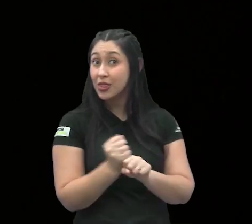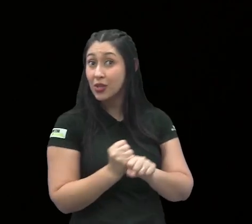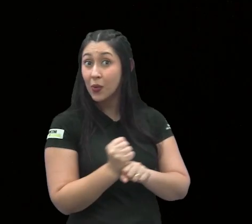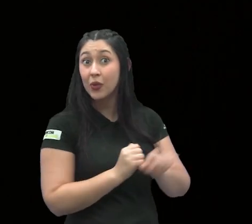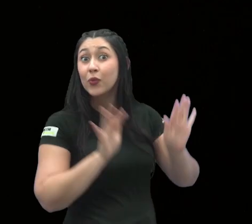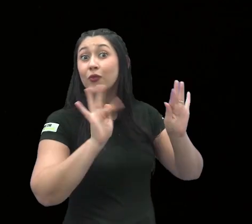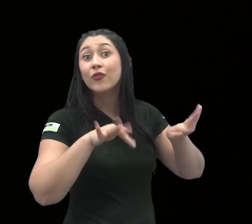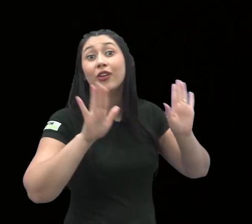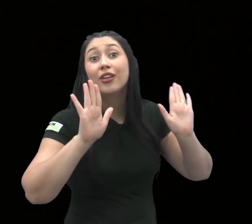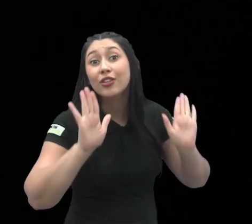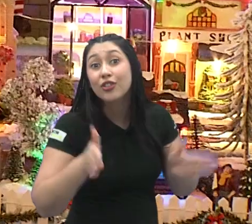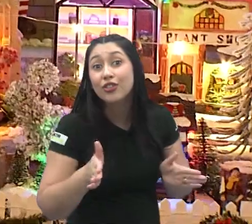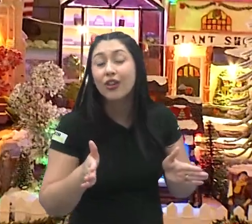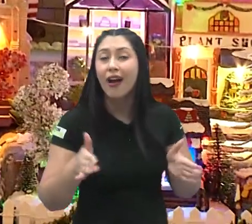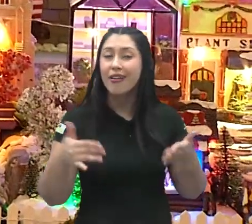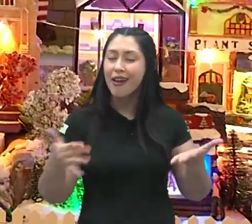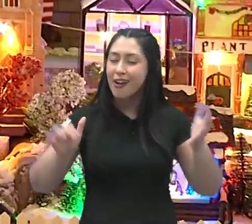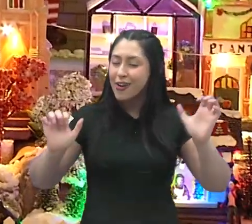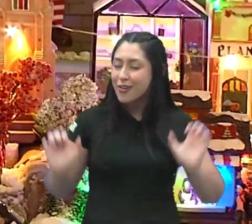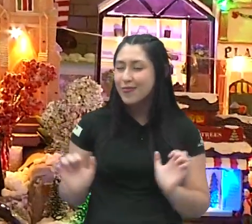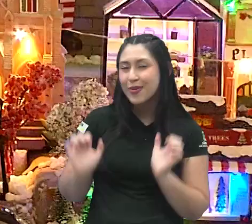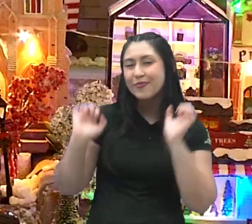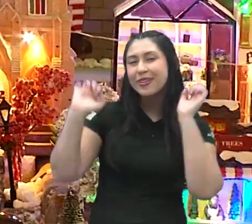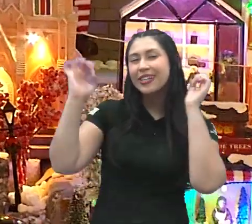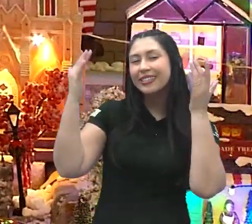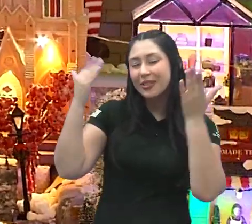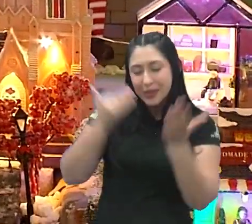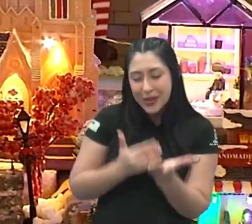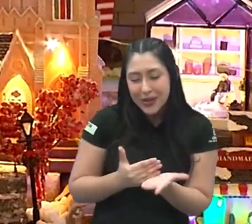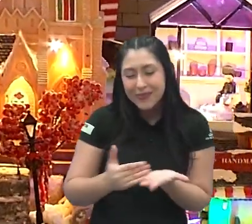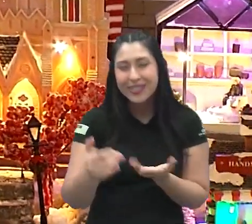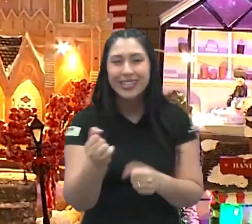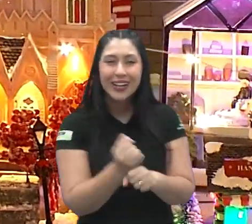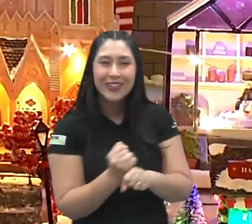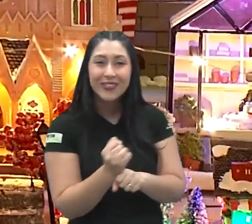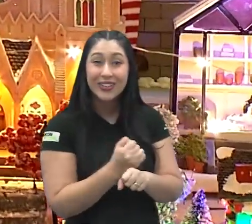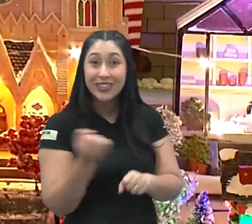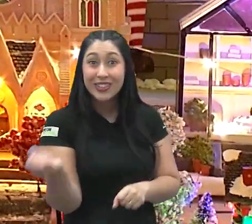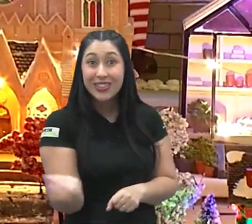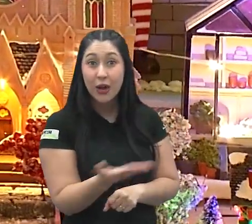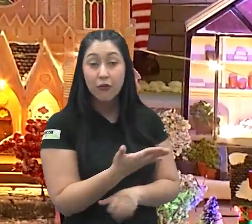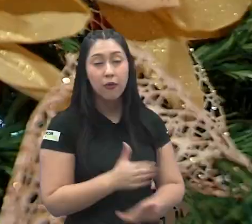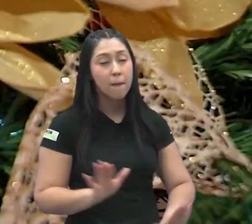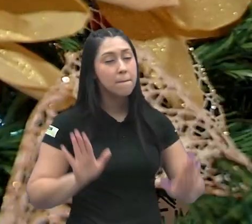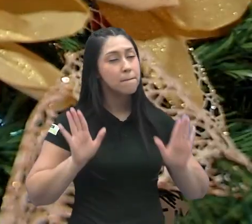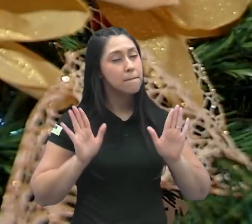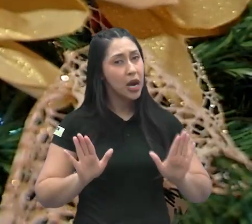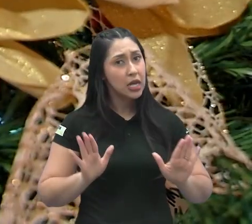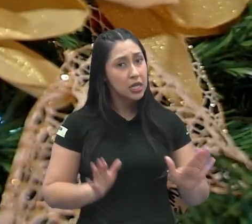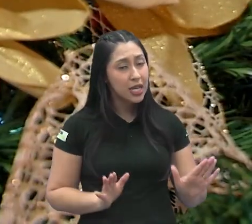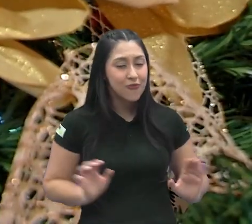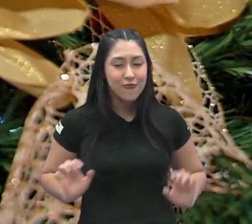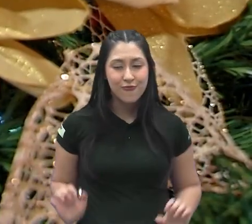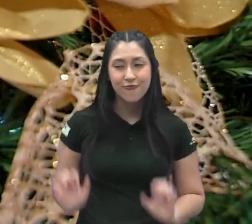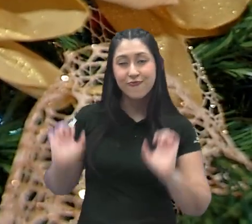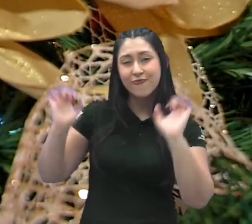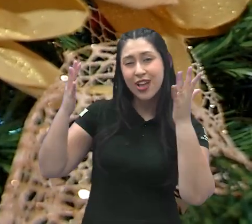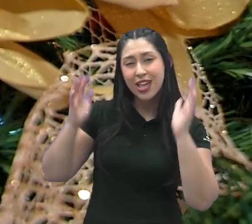O final do ano chegou e com ele as comemorações para o início de um novo ciclo. Mas, em meio